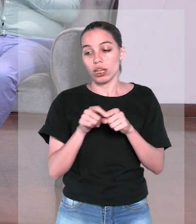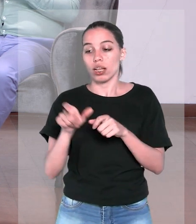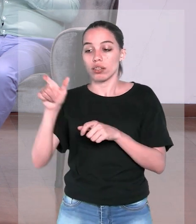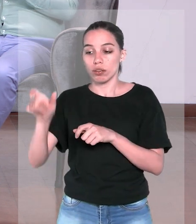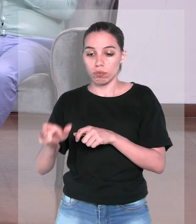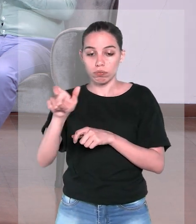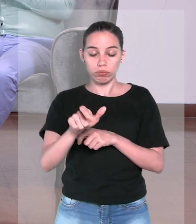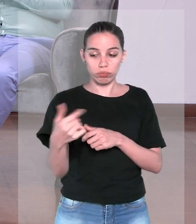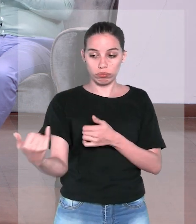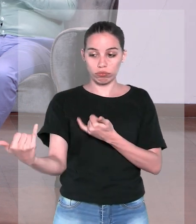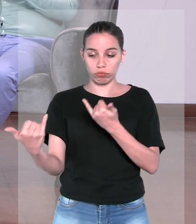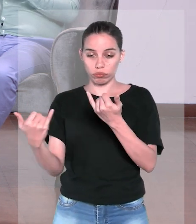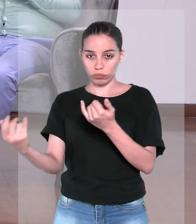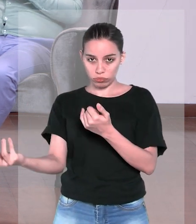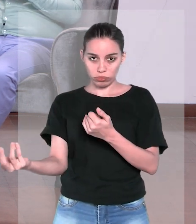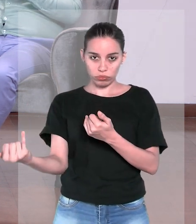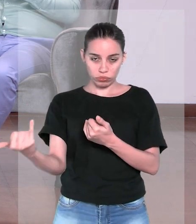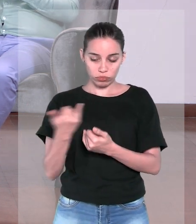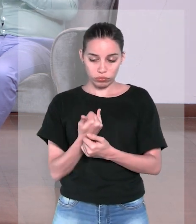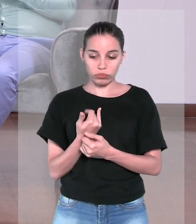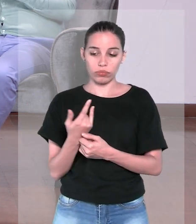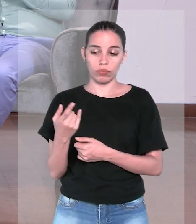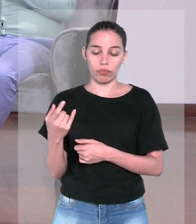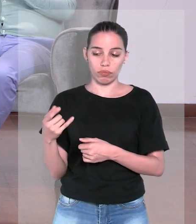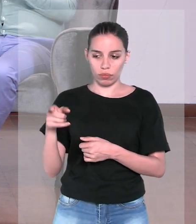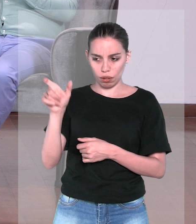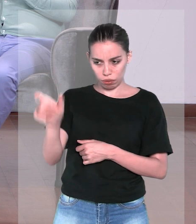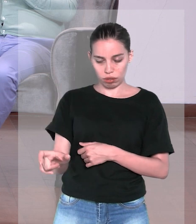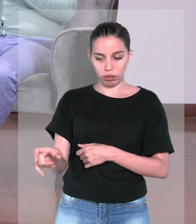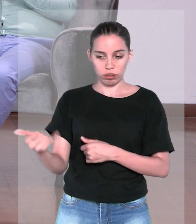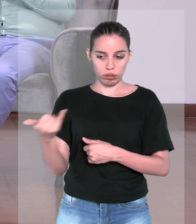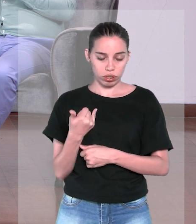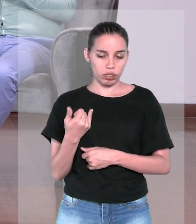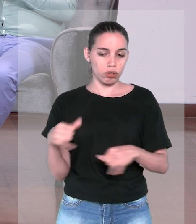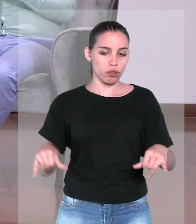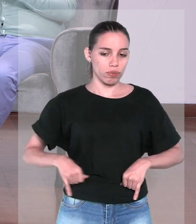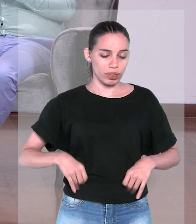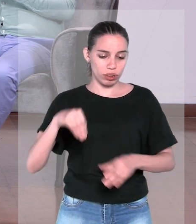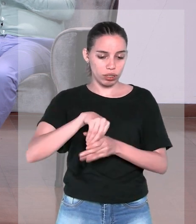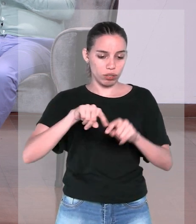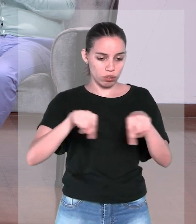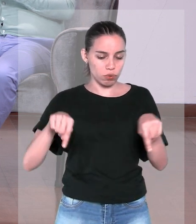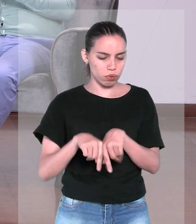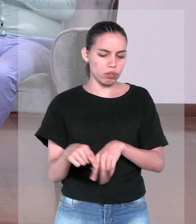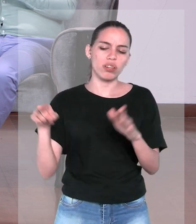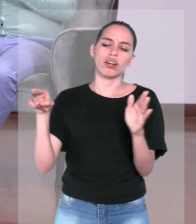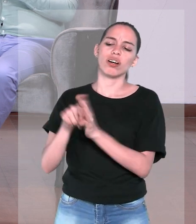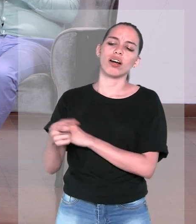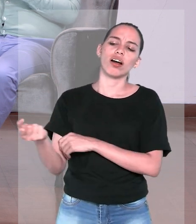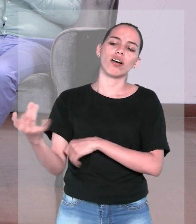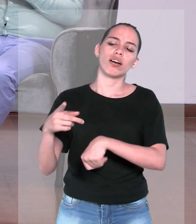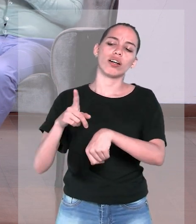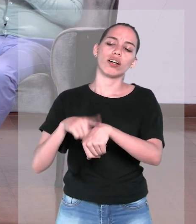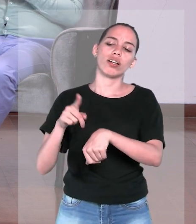que me foram ainda mais impactantes, porque eu descobri nas entrevistas algo que eu já tinha insinuado no questionário.